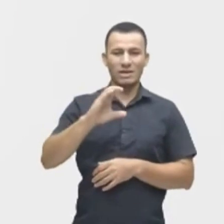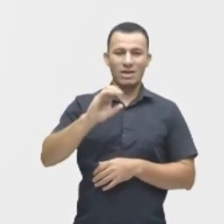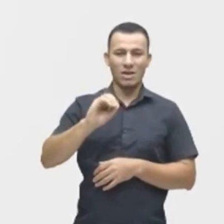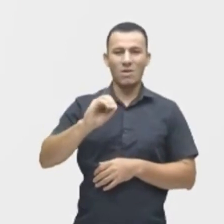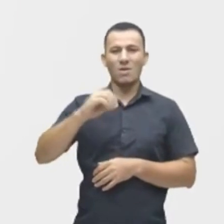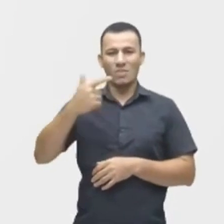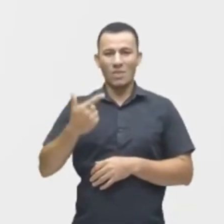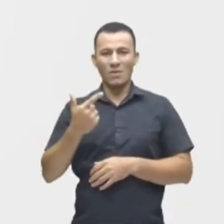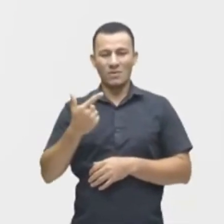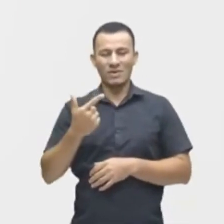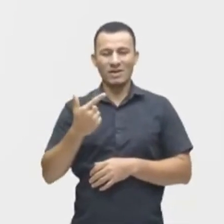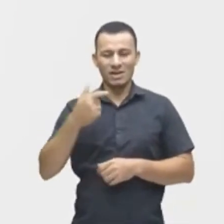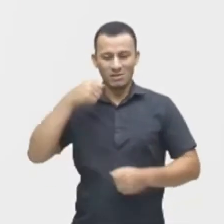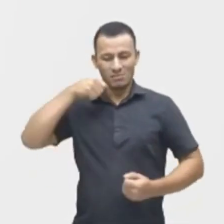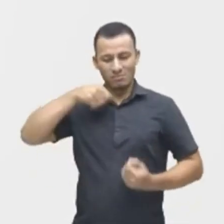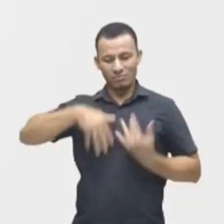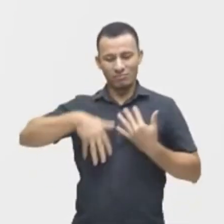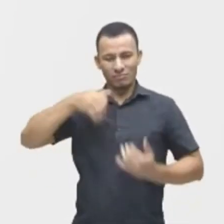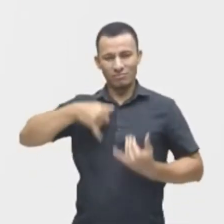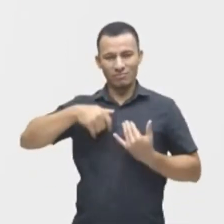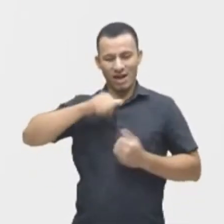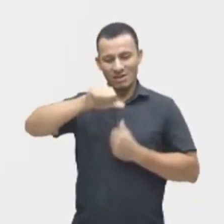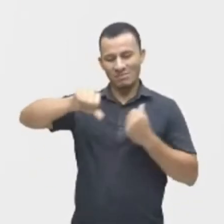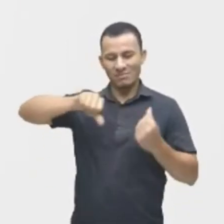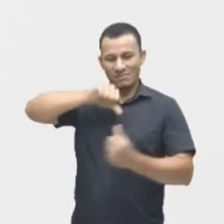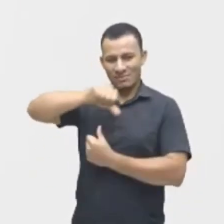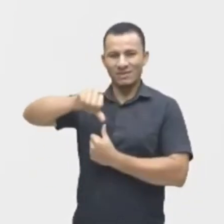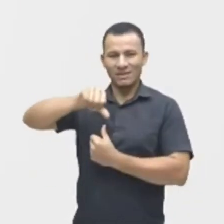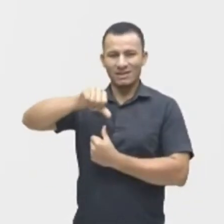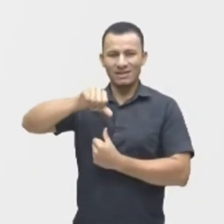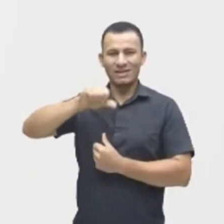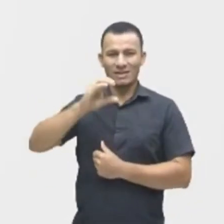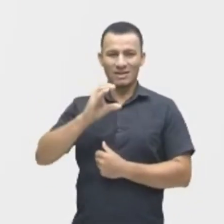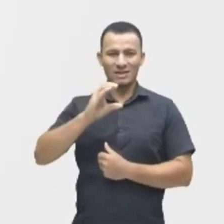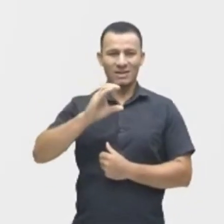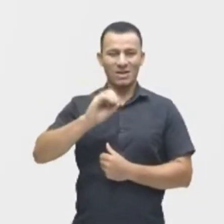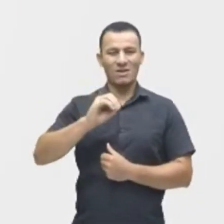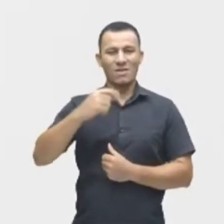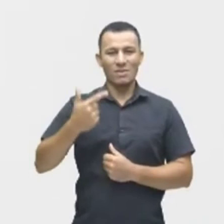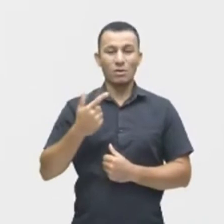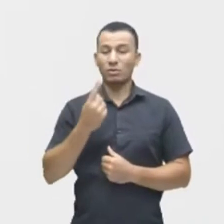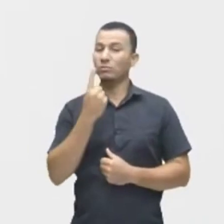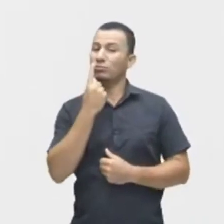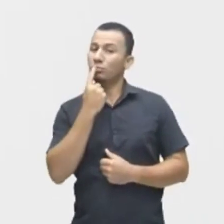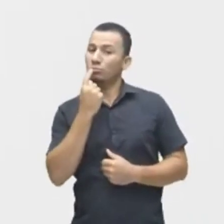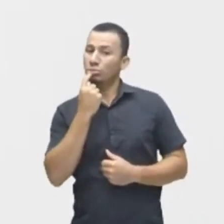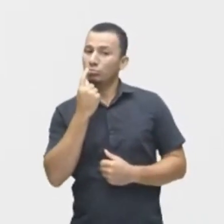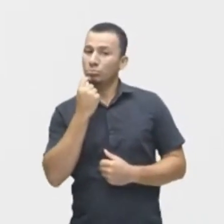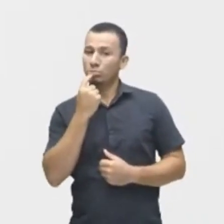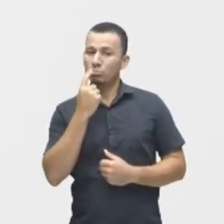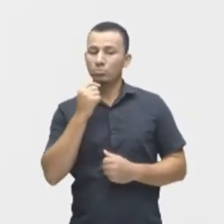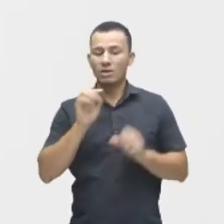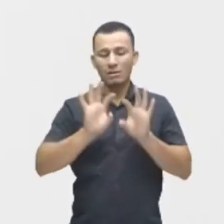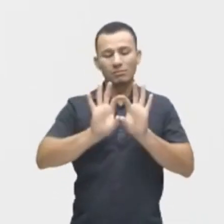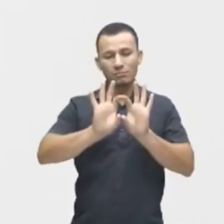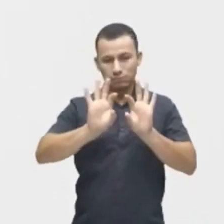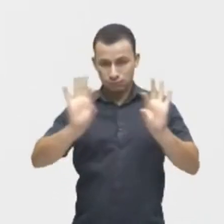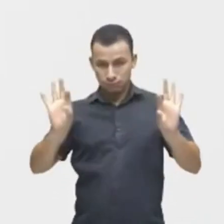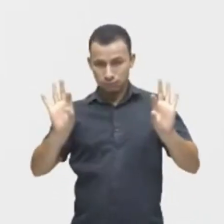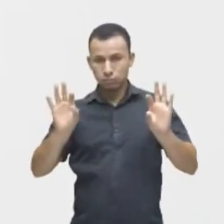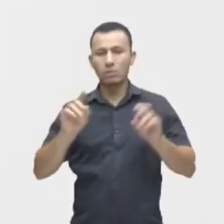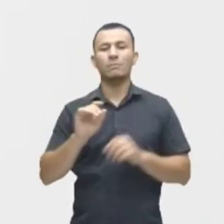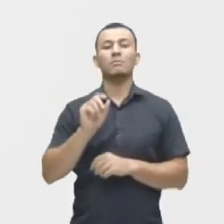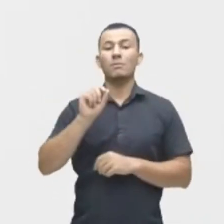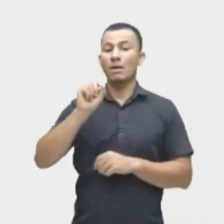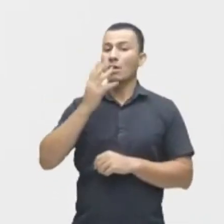esse corpo, para fazer a troca, o gás carbônico, tá? As vermelhas eu coloco para vocês as artérias e as de